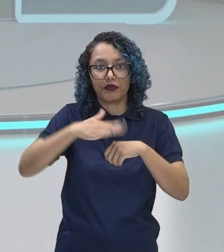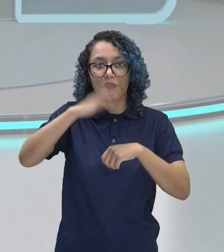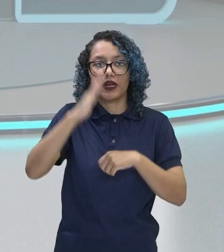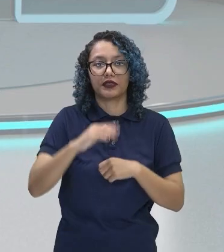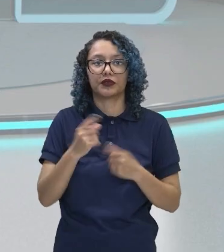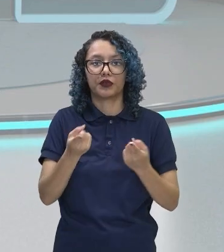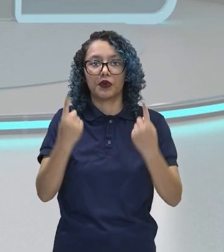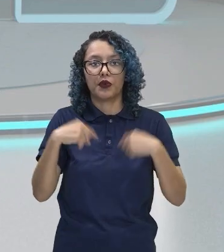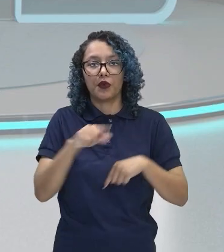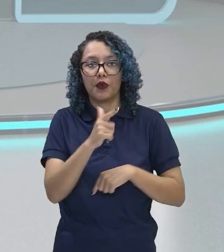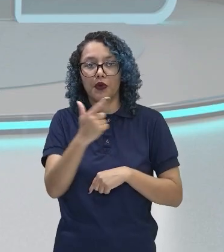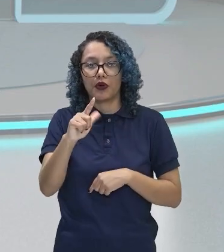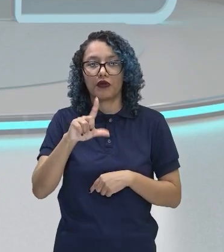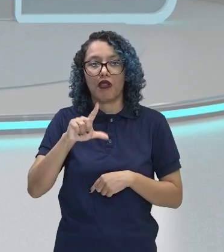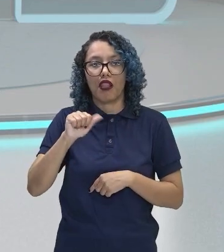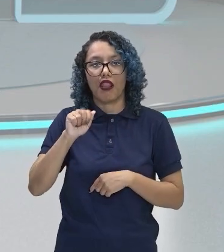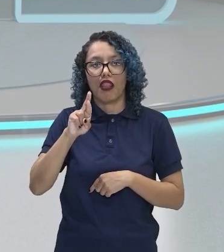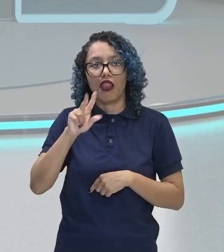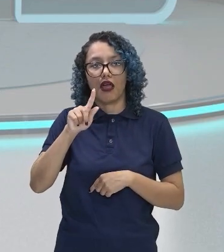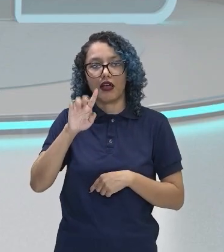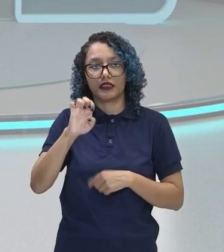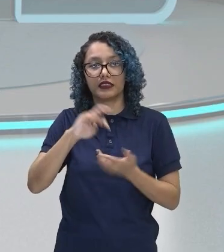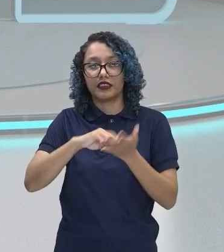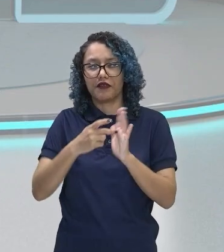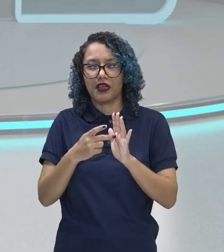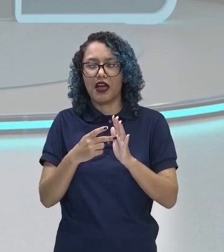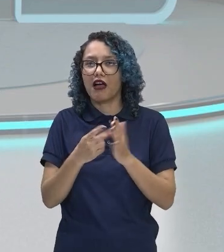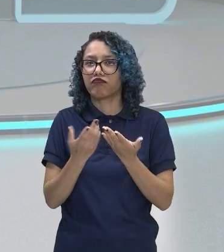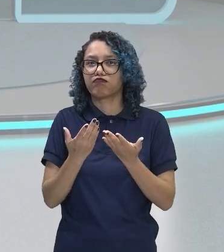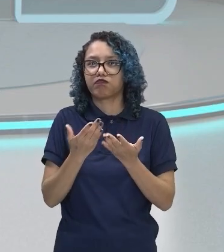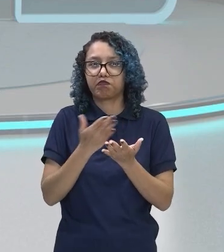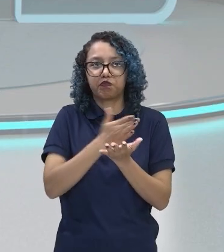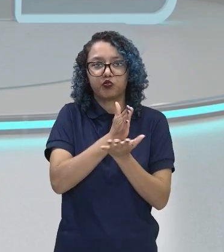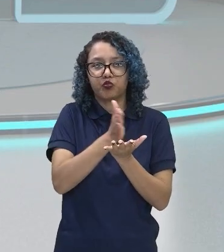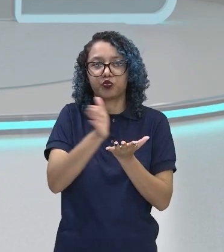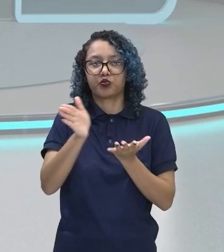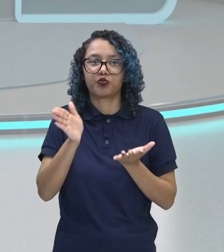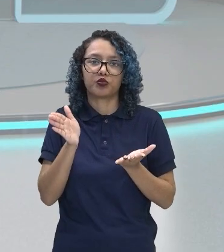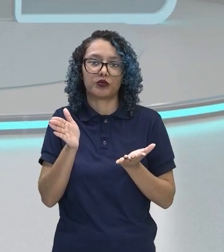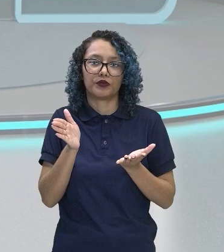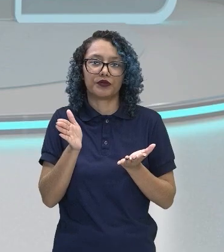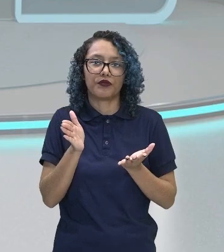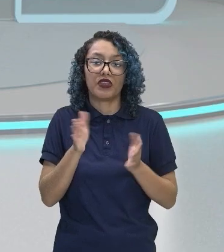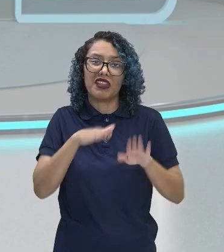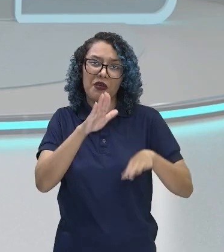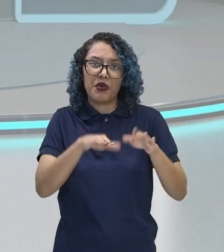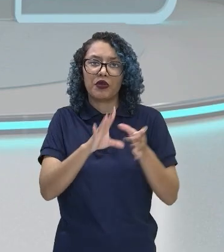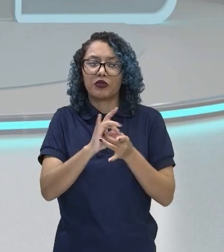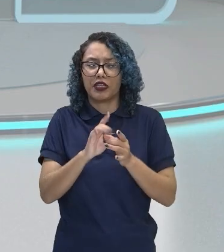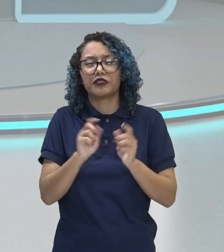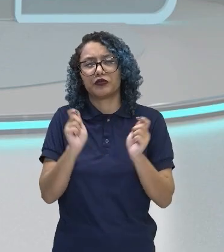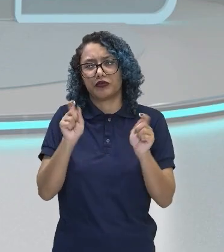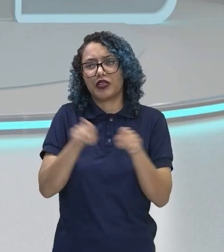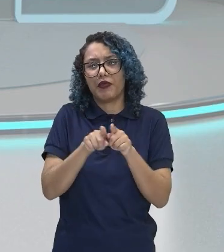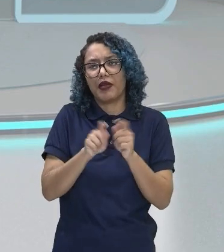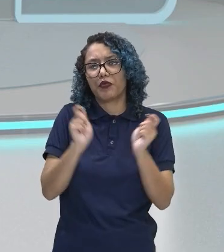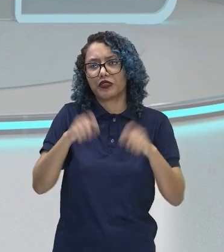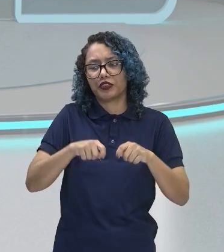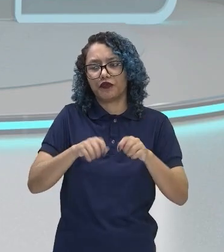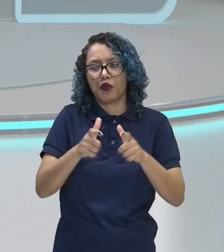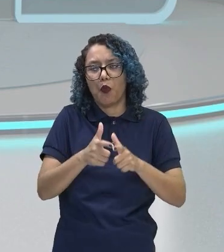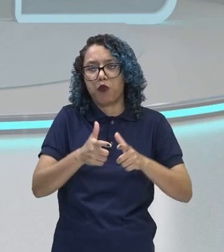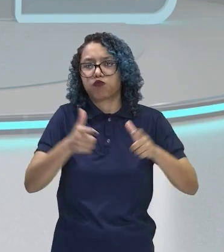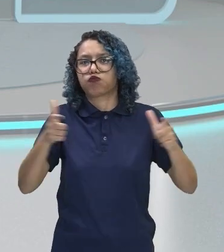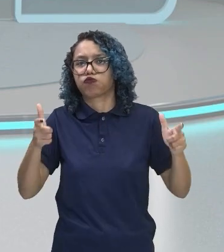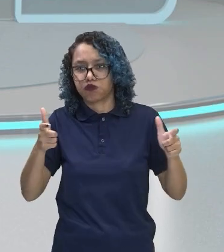large. Large é amplo, tá? Large também pode ser levado ali em consideração, a depender do contexto, como largo, mas large normalmente